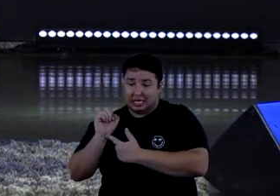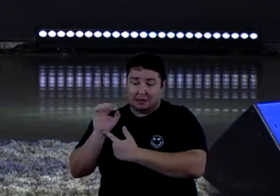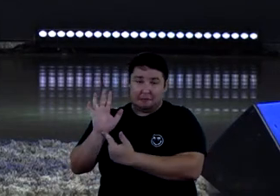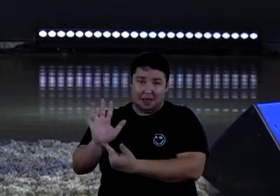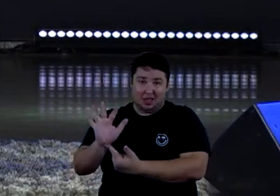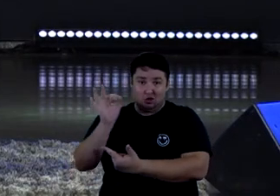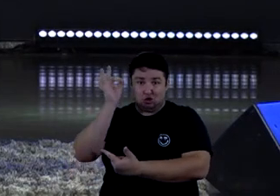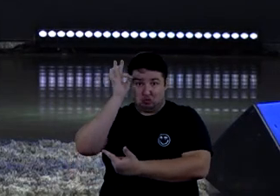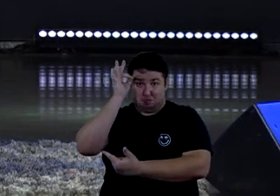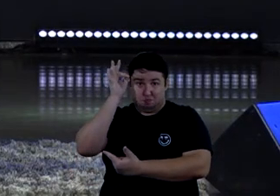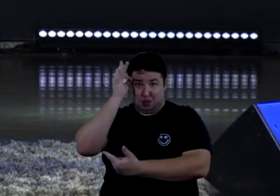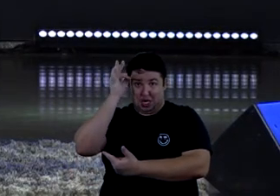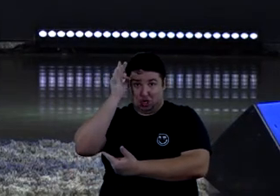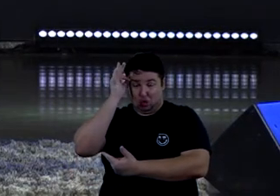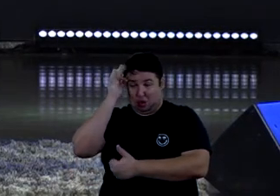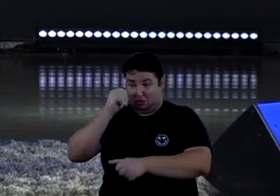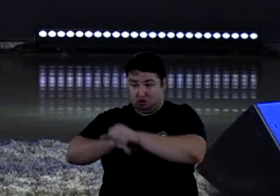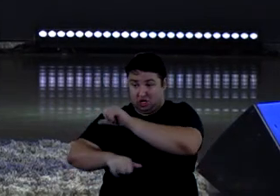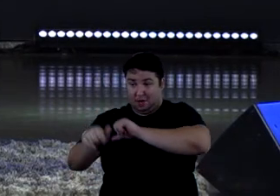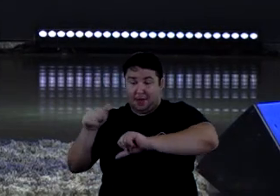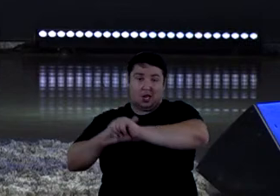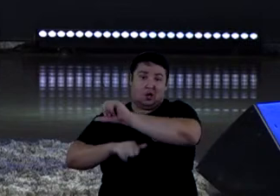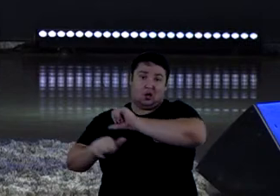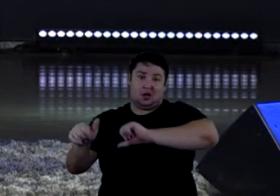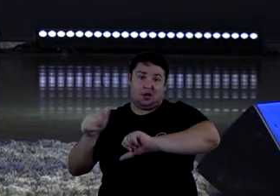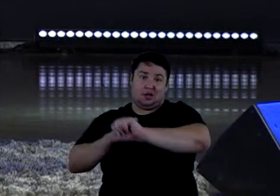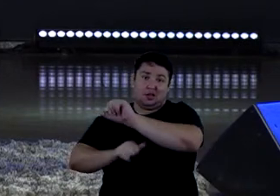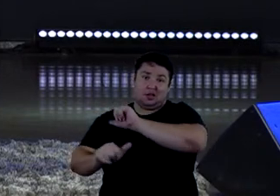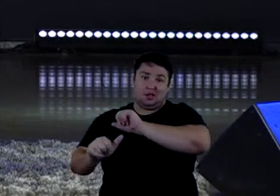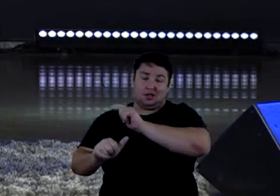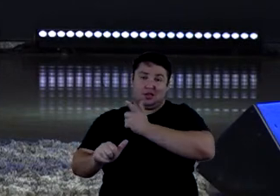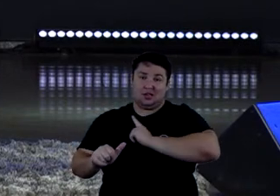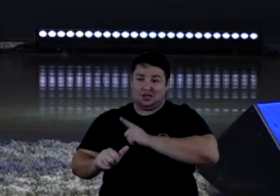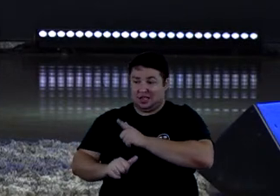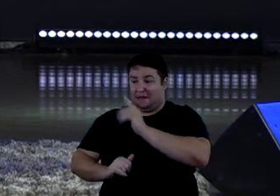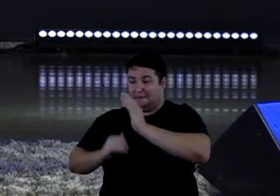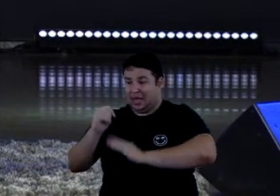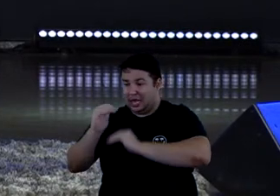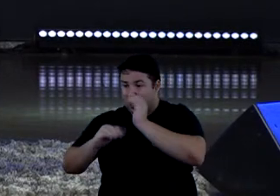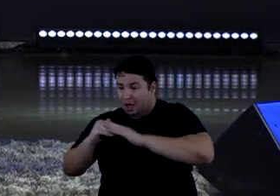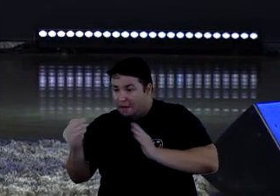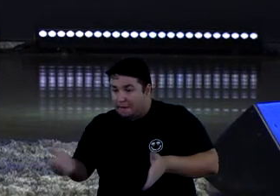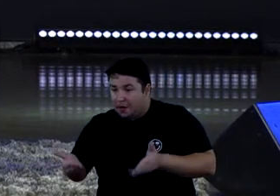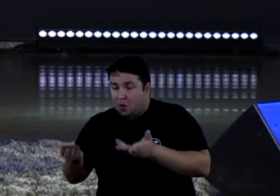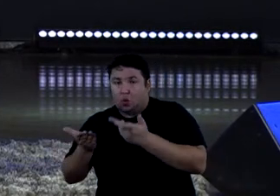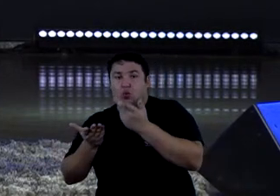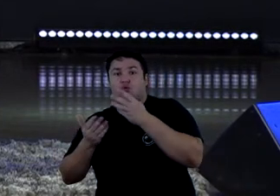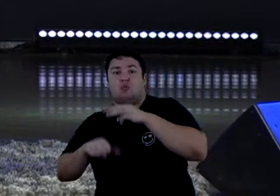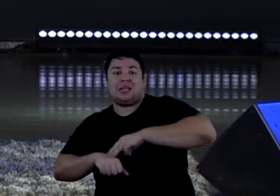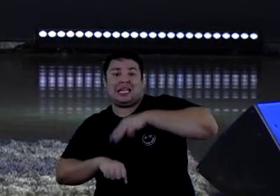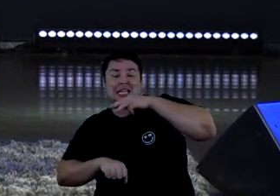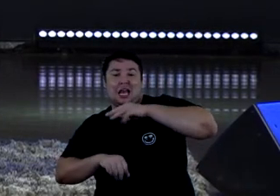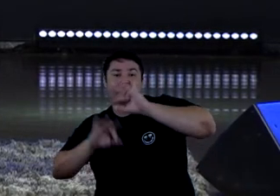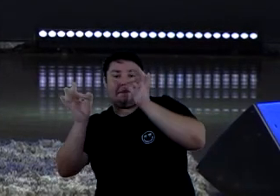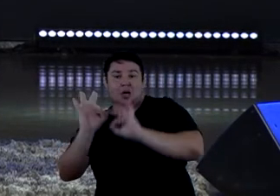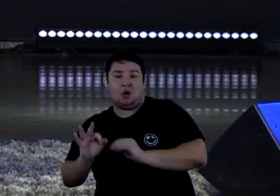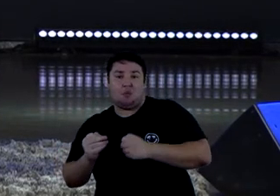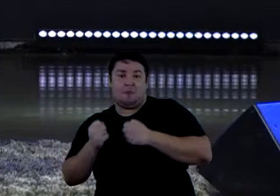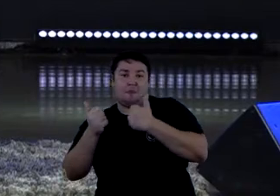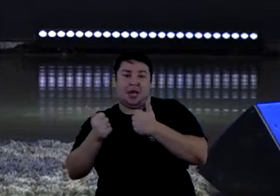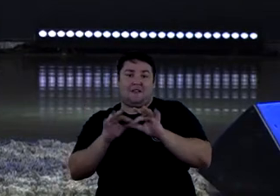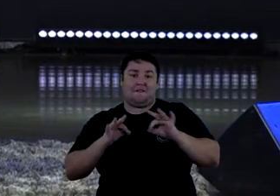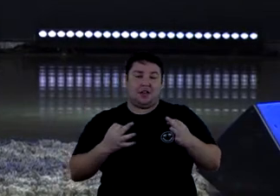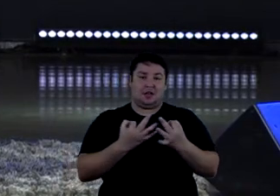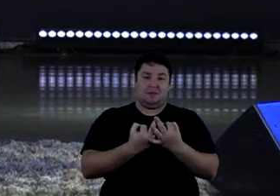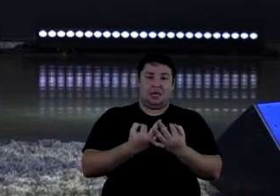de espiritual, a aparência de transformada. Enquanto ela está nativa no ministério, nas programações, está tudo bem na minha família, meu